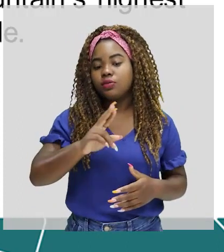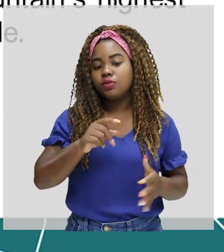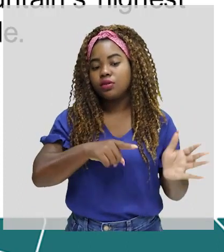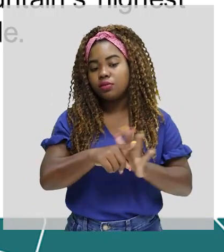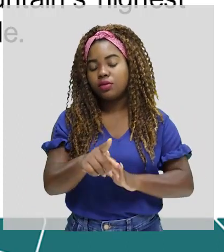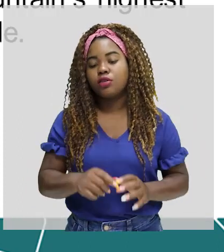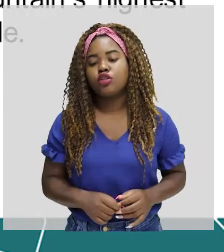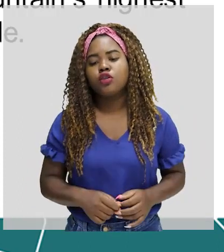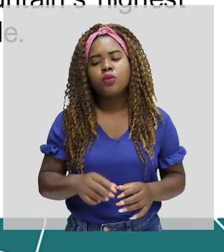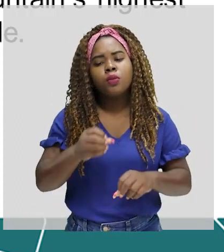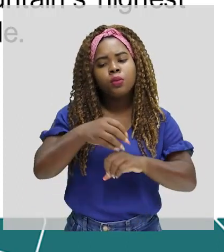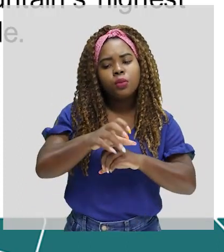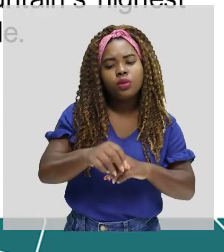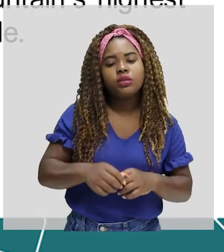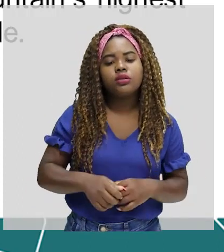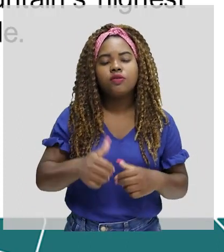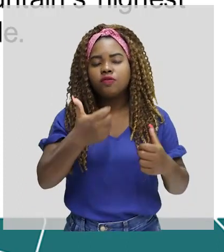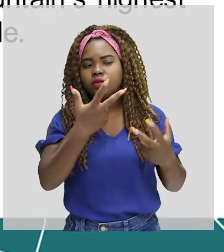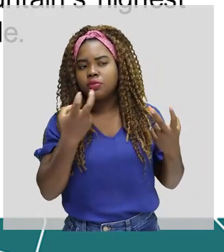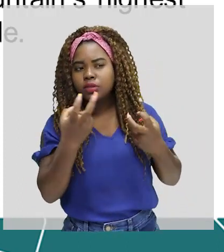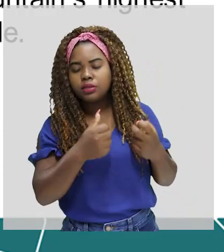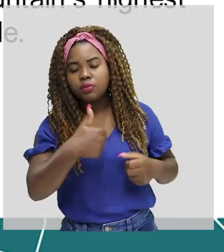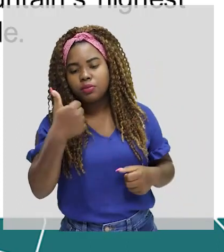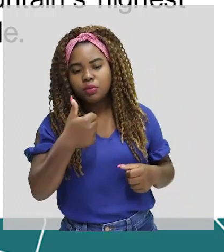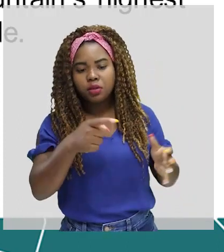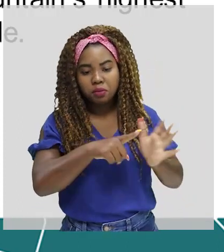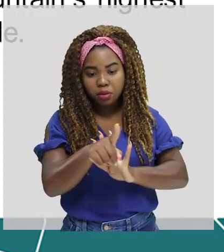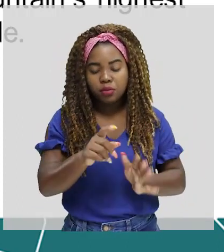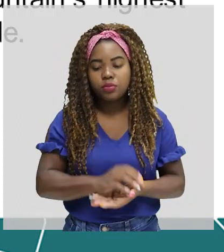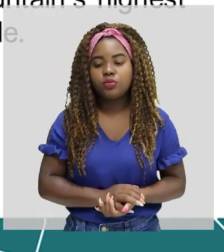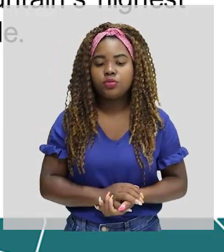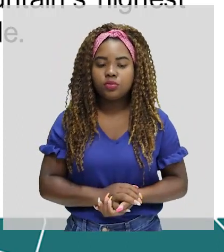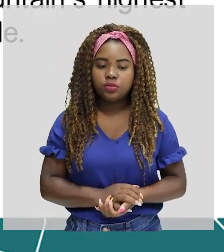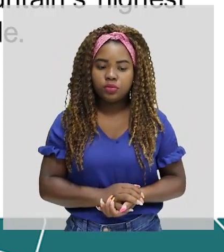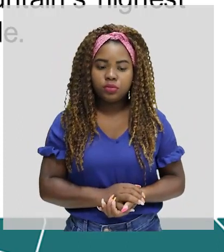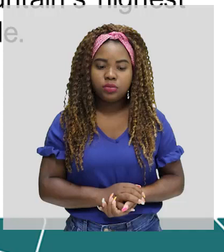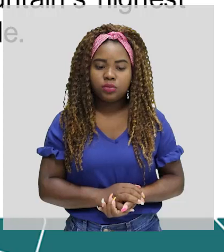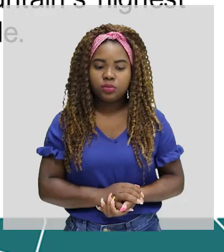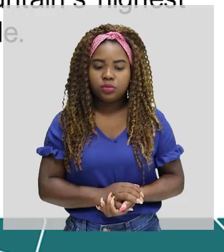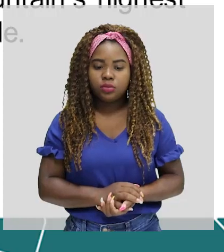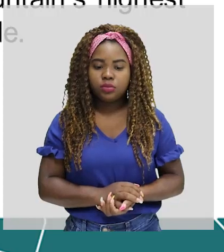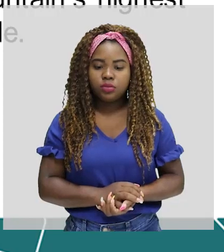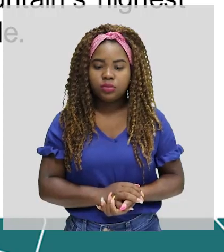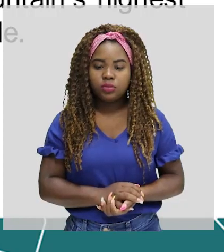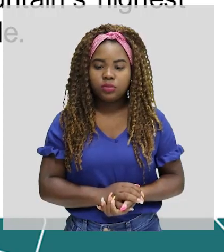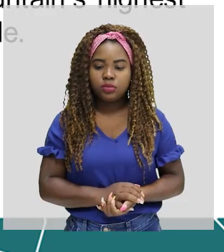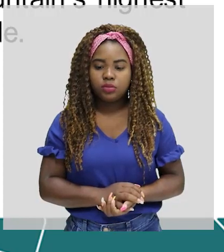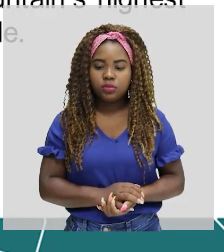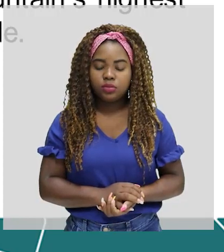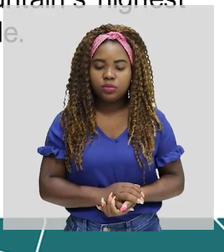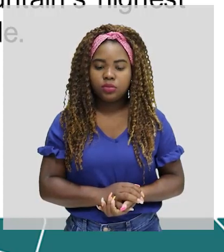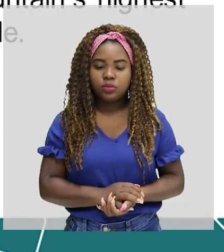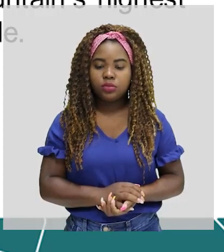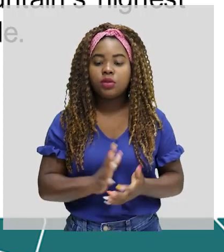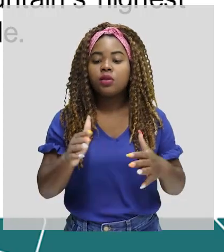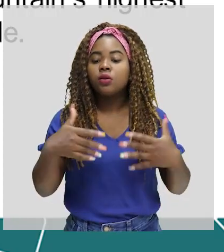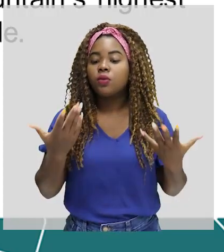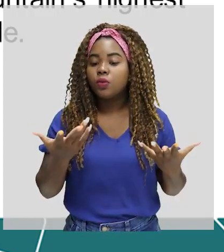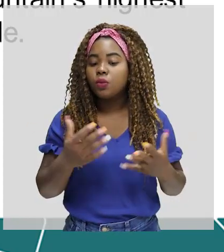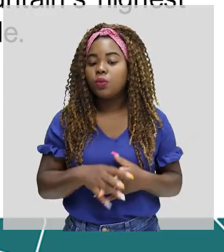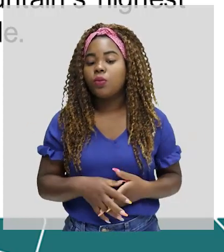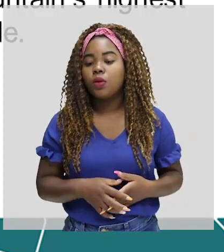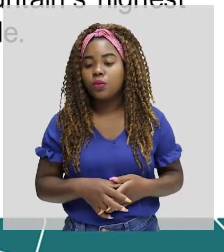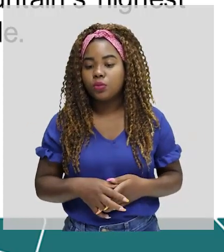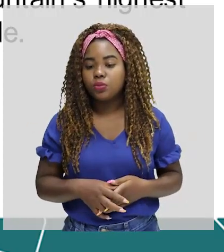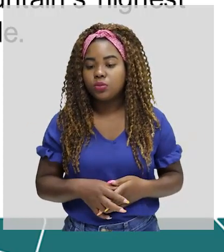é que você analise primeiro o enunciado, tá? Então, o enunciado diz, a alternativa que contém um falso cognato. Então, qual seria a